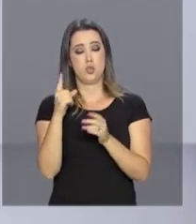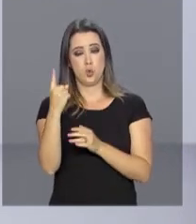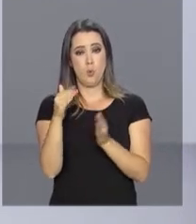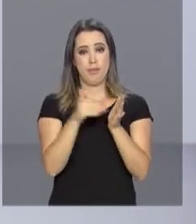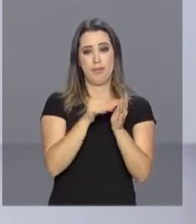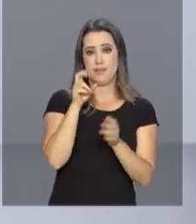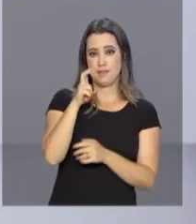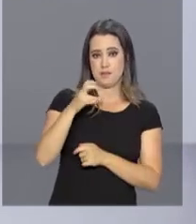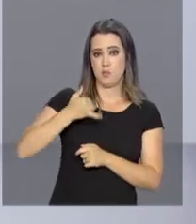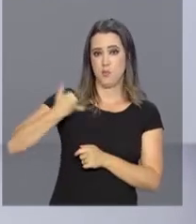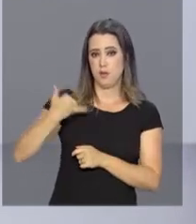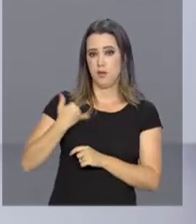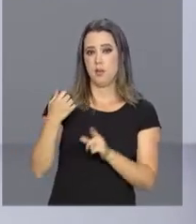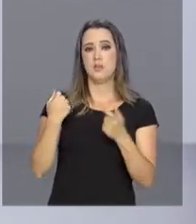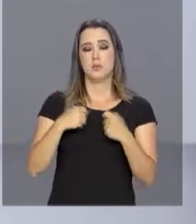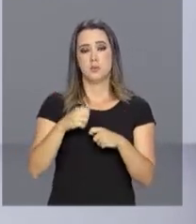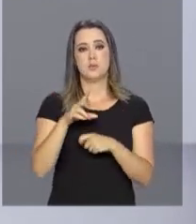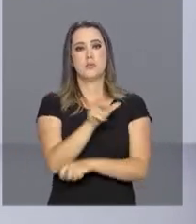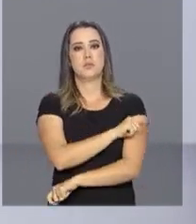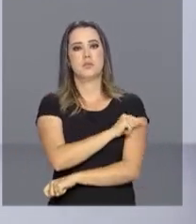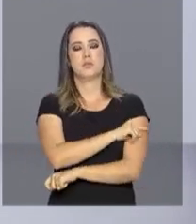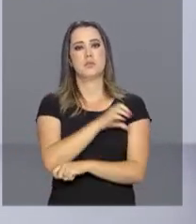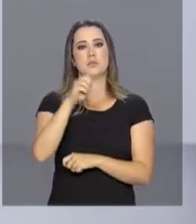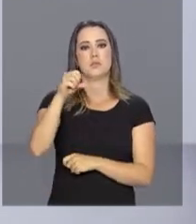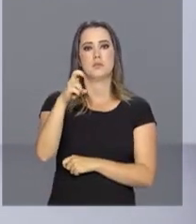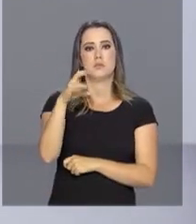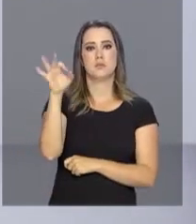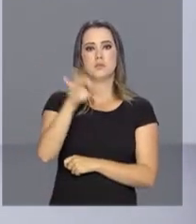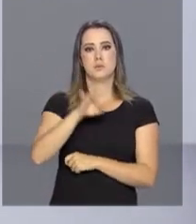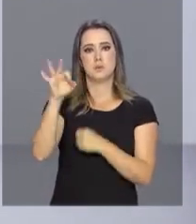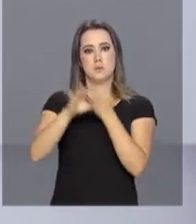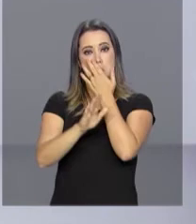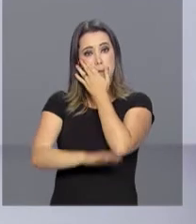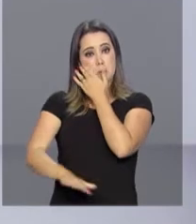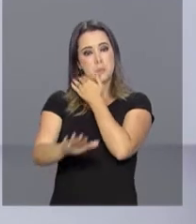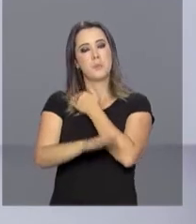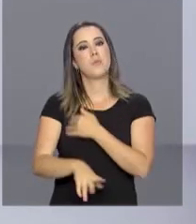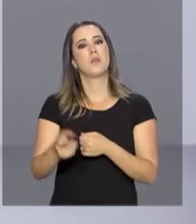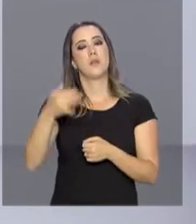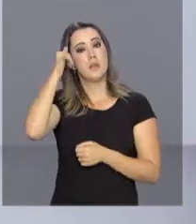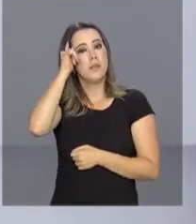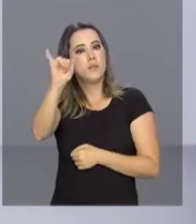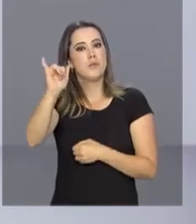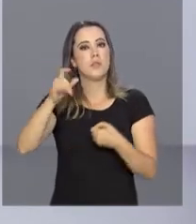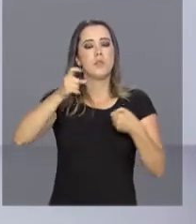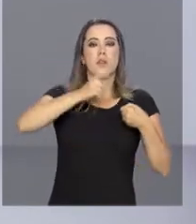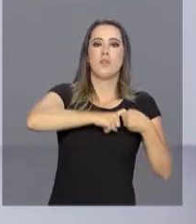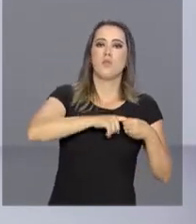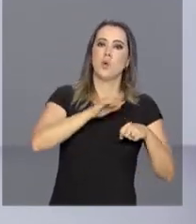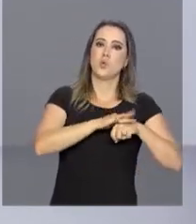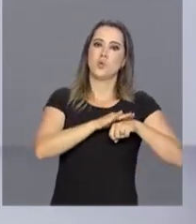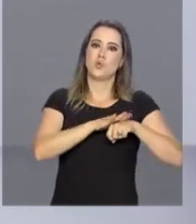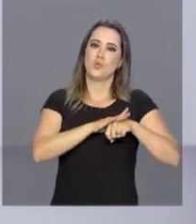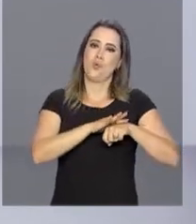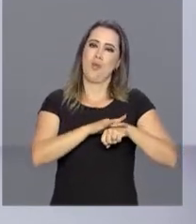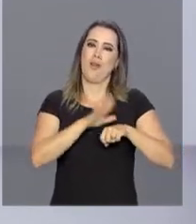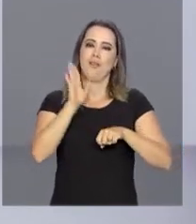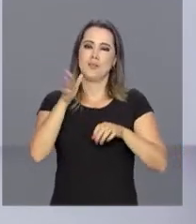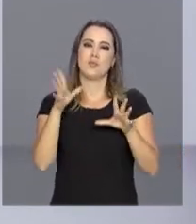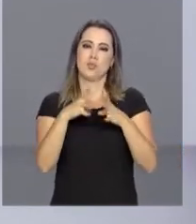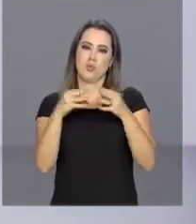meta é vacinar pelo menos 95% dessas crianças e impedir o retorno da polio e do sarampo, doenças